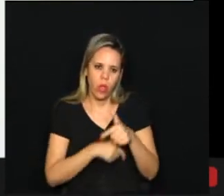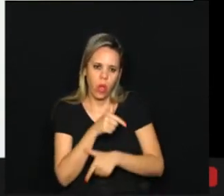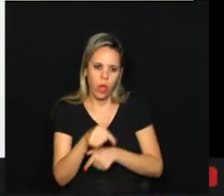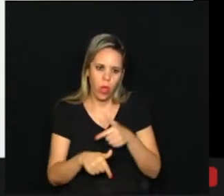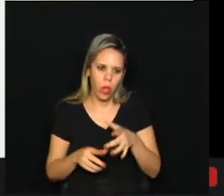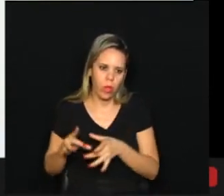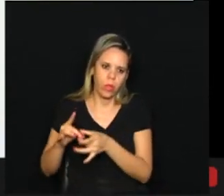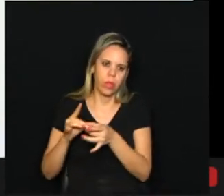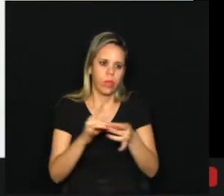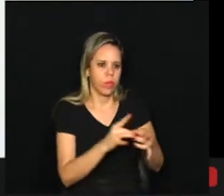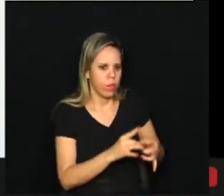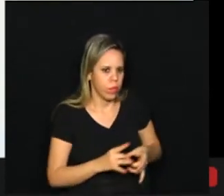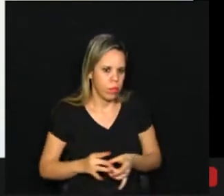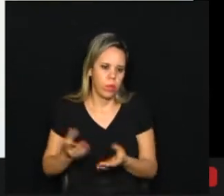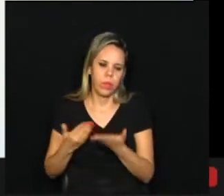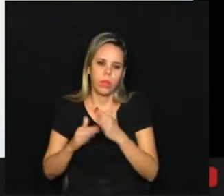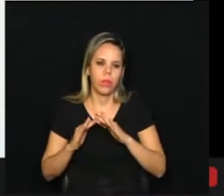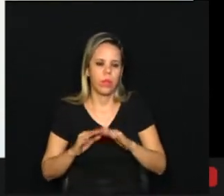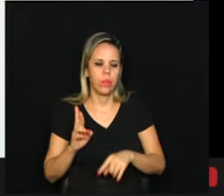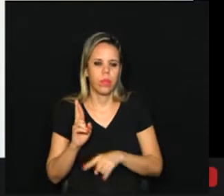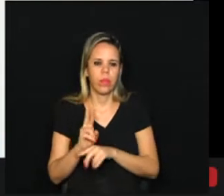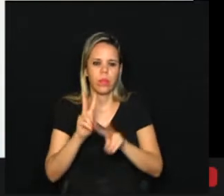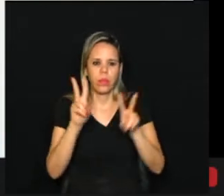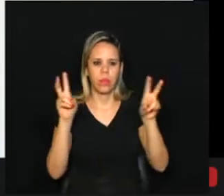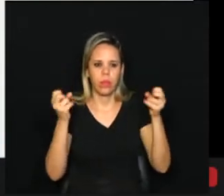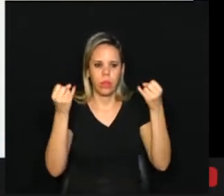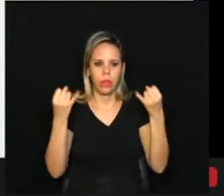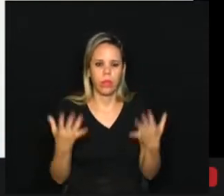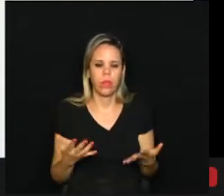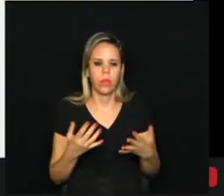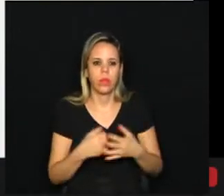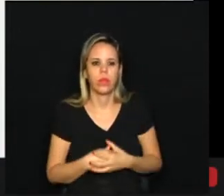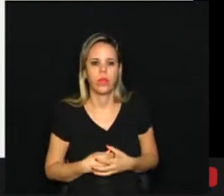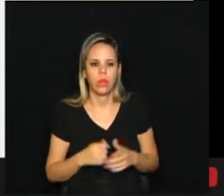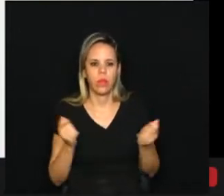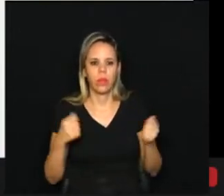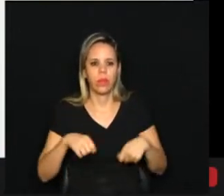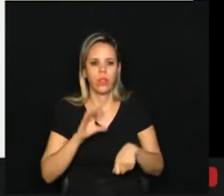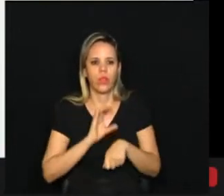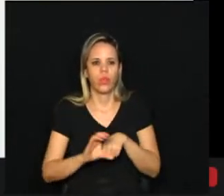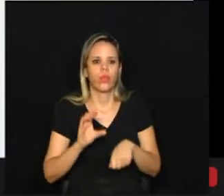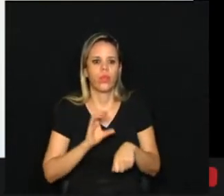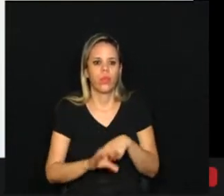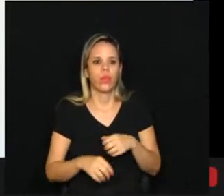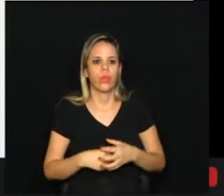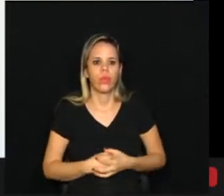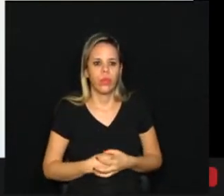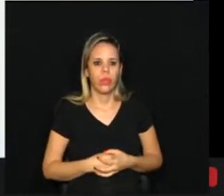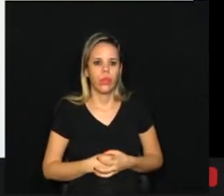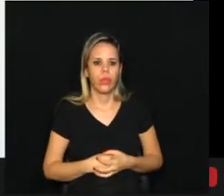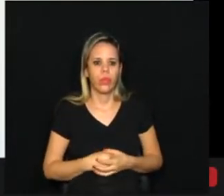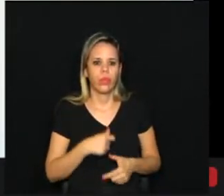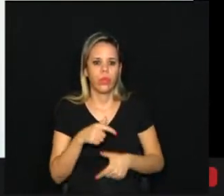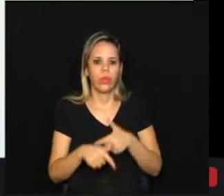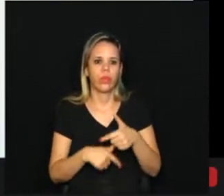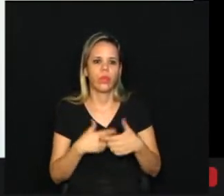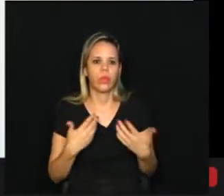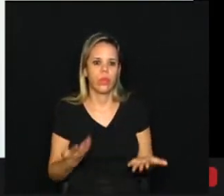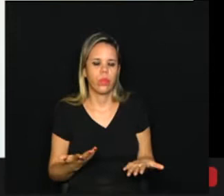trabalho na escola referente a essa questão, uma capacitação, um trabalho